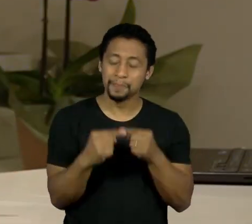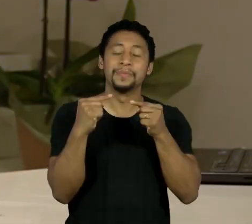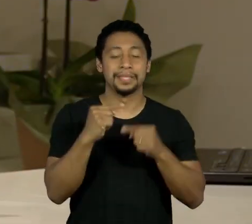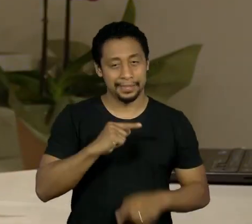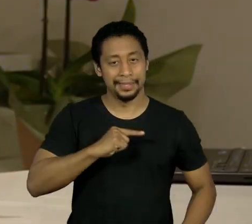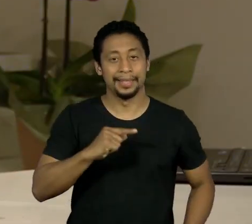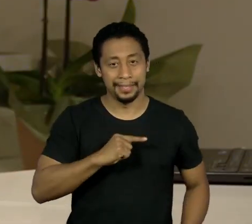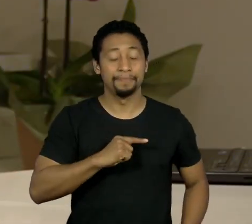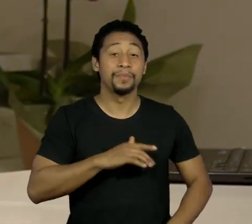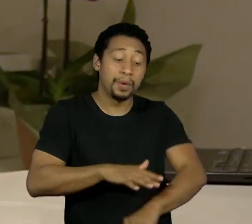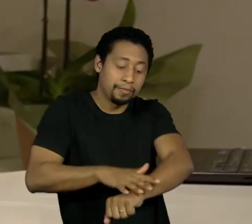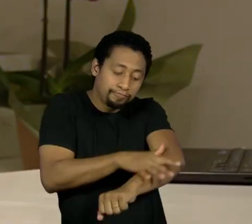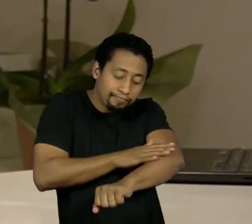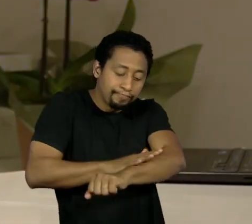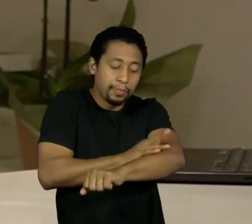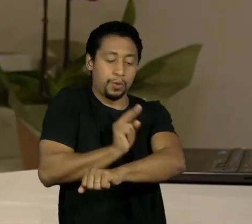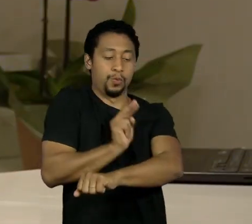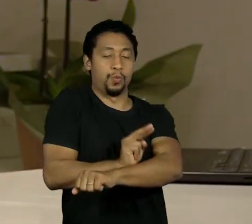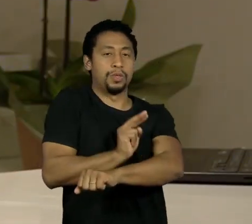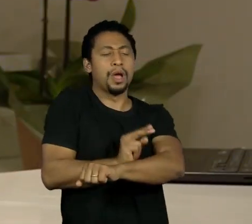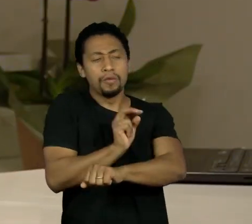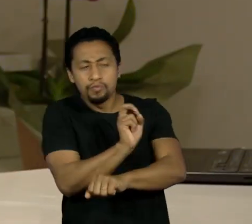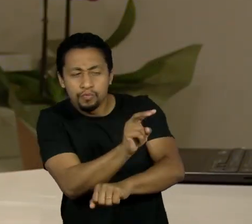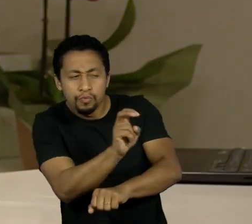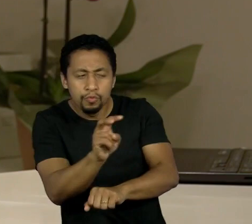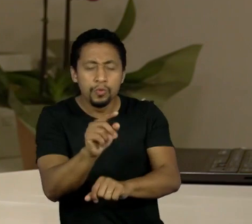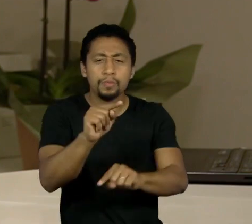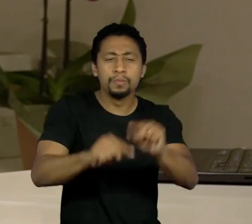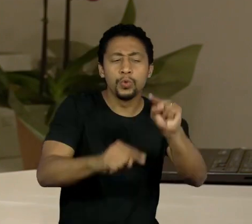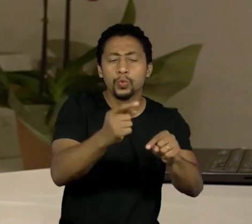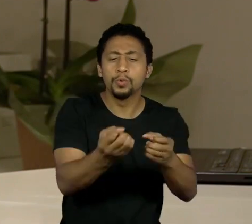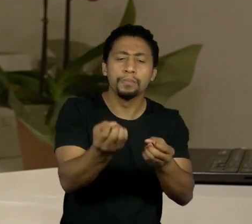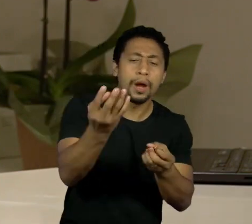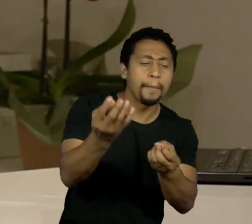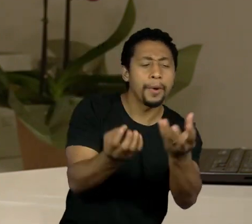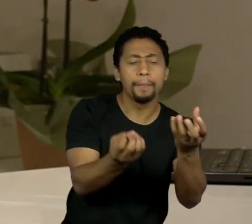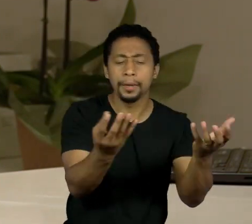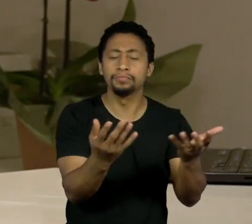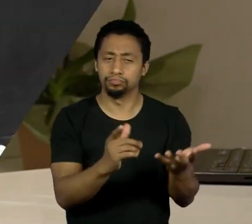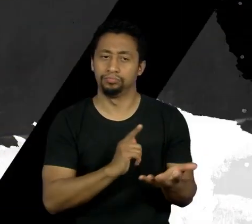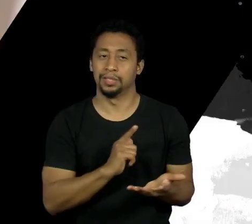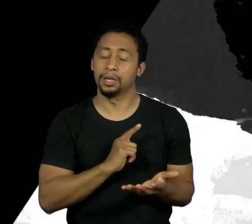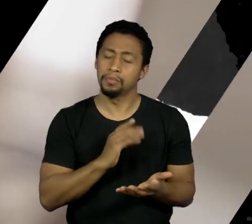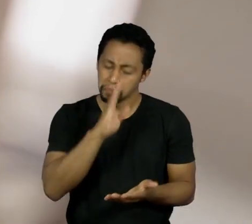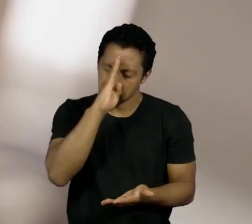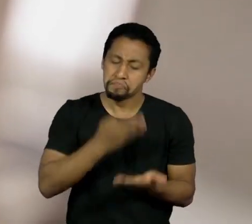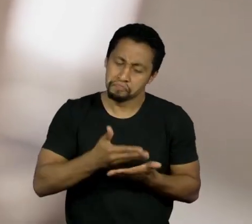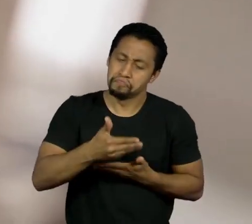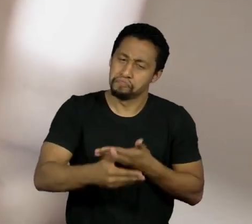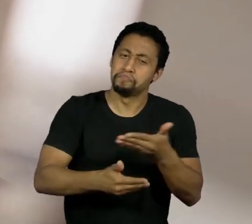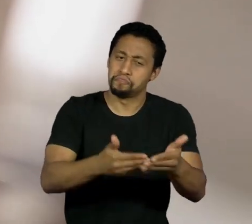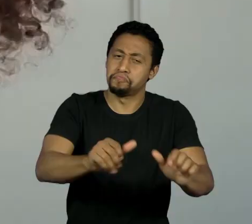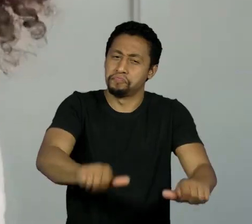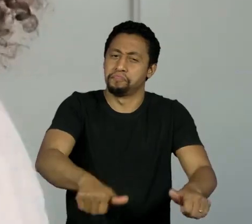do cuidado de pele também tenho visto algumas coisas surgindo. Eu acho que a gente tá caminhando.